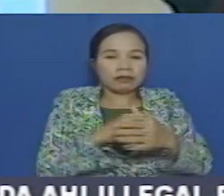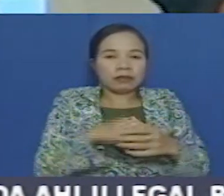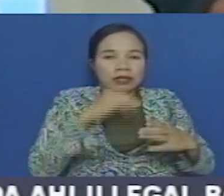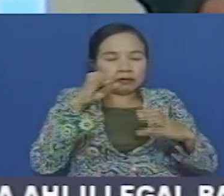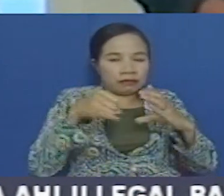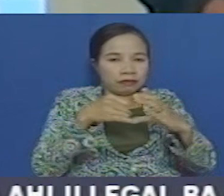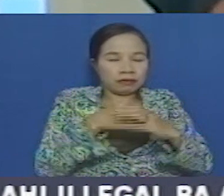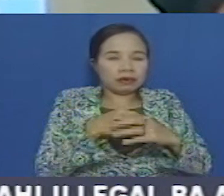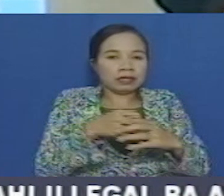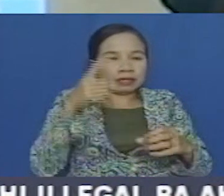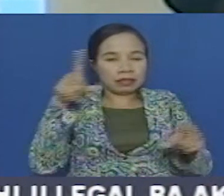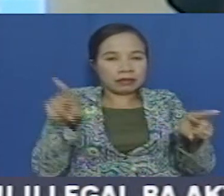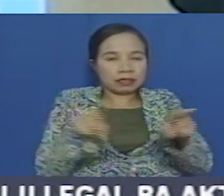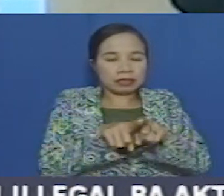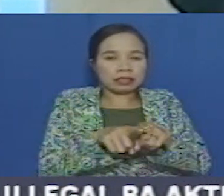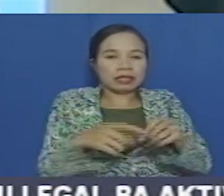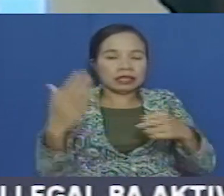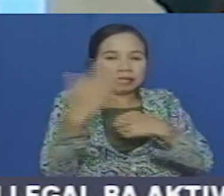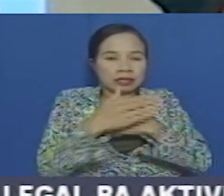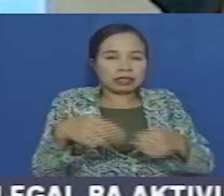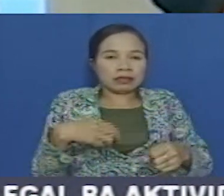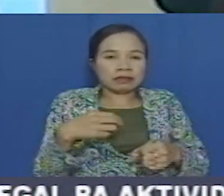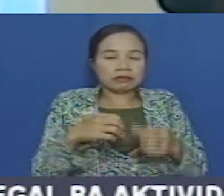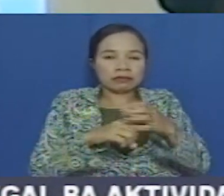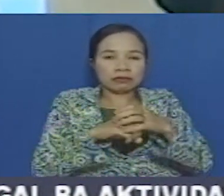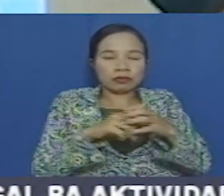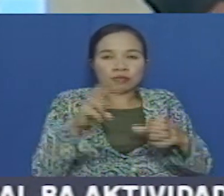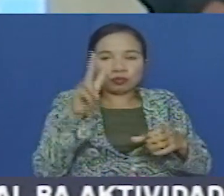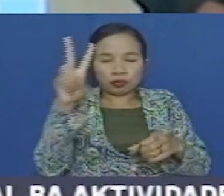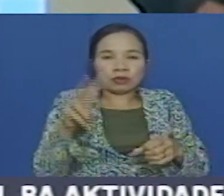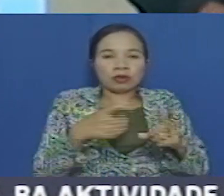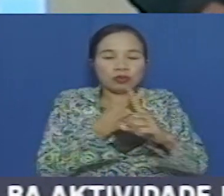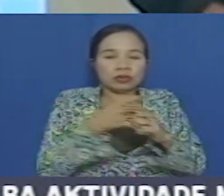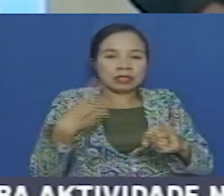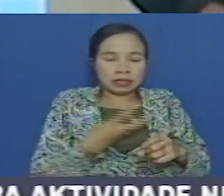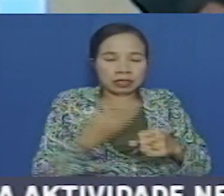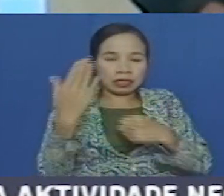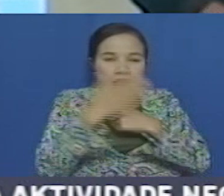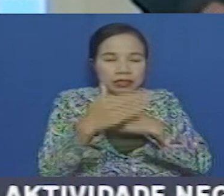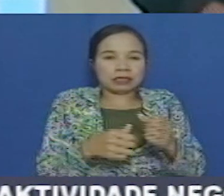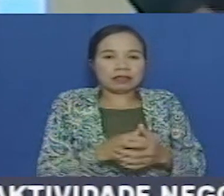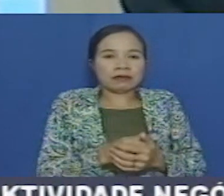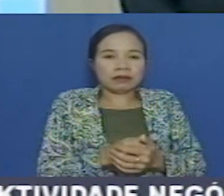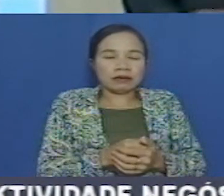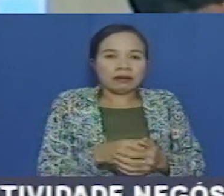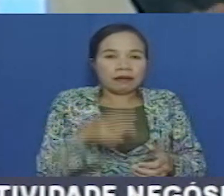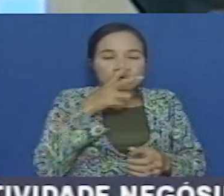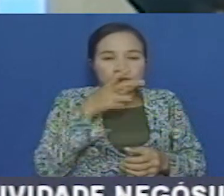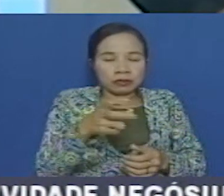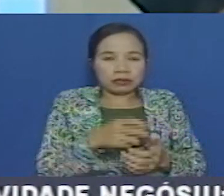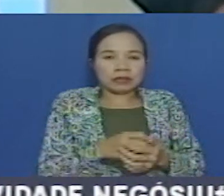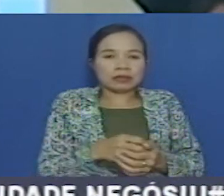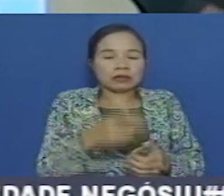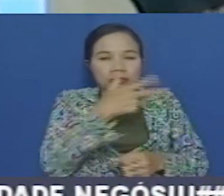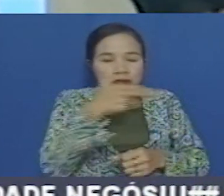né? E tem a saída nação roxa, e tem era, né? Português, colonização portuguesa, depois ocupação indonésia. Mas e tem bem que é uma lógica